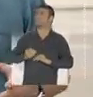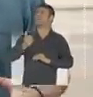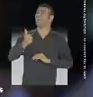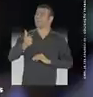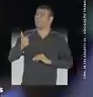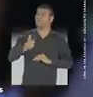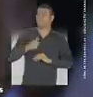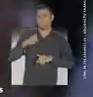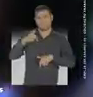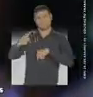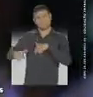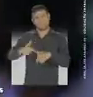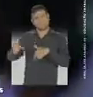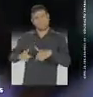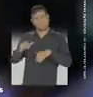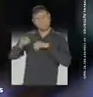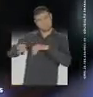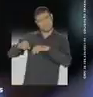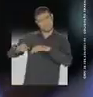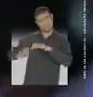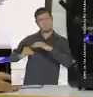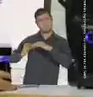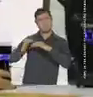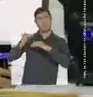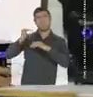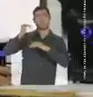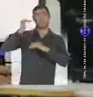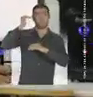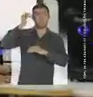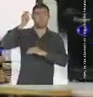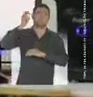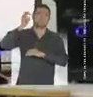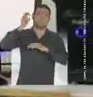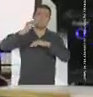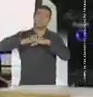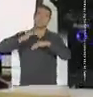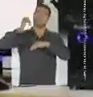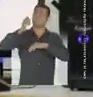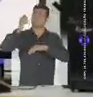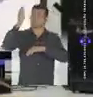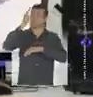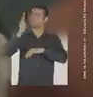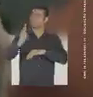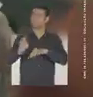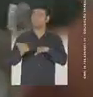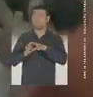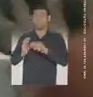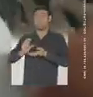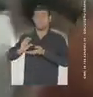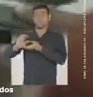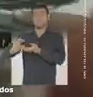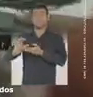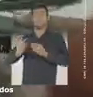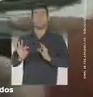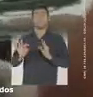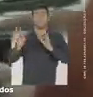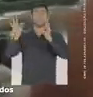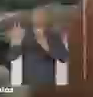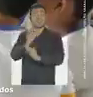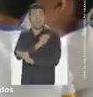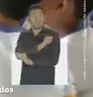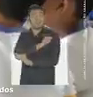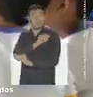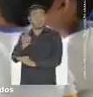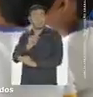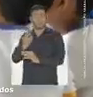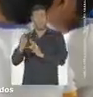do país. Vou trabalhar para colocar a educação de Manaus entre as 5 melhores do Brasil e vou investir em tecnologia, para que